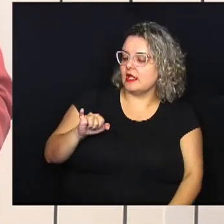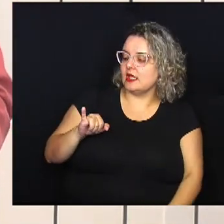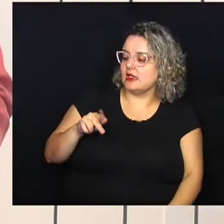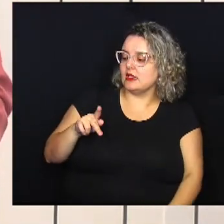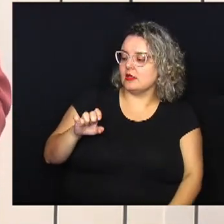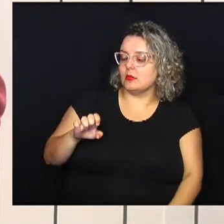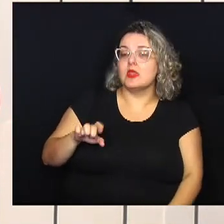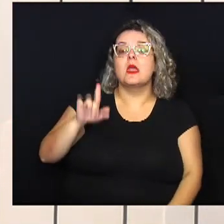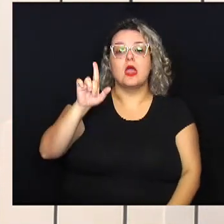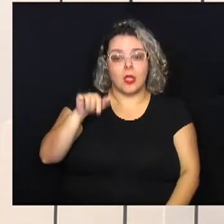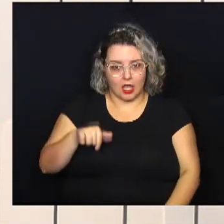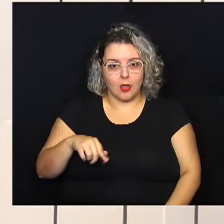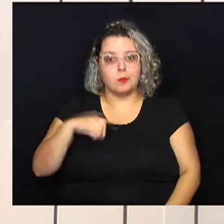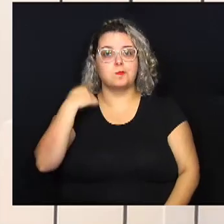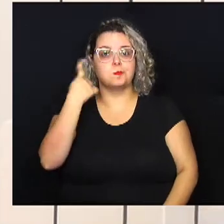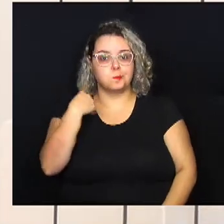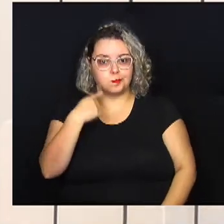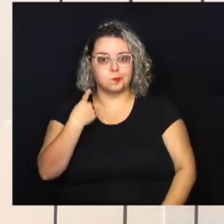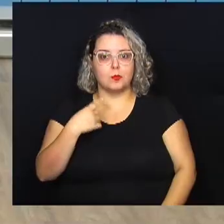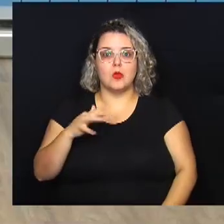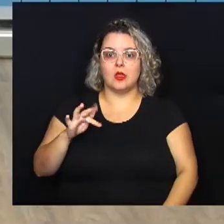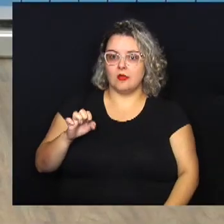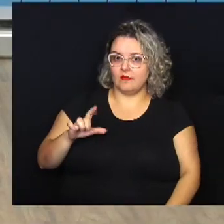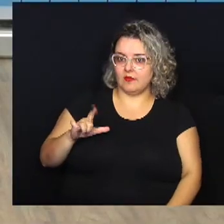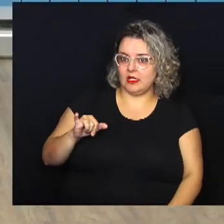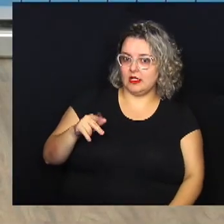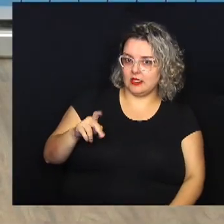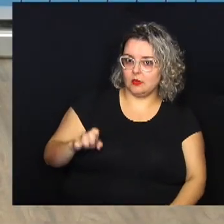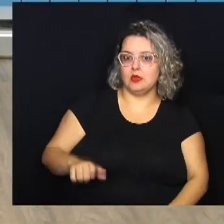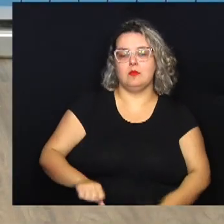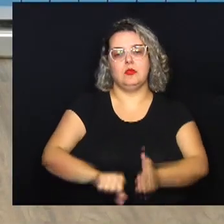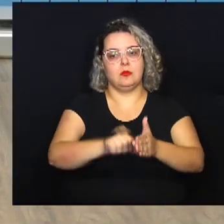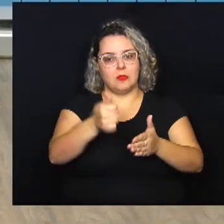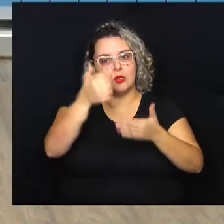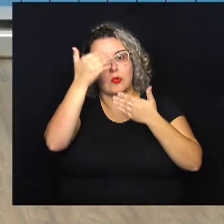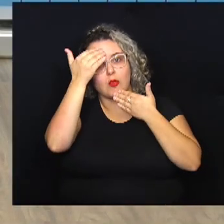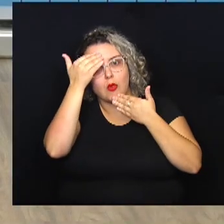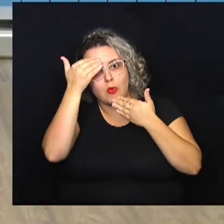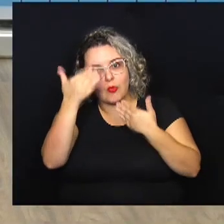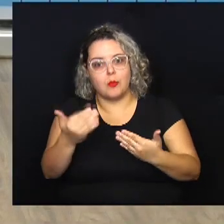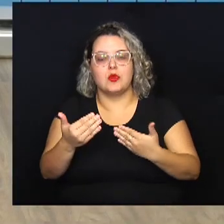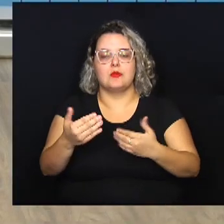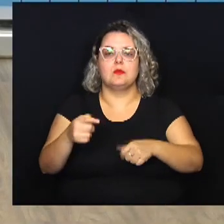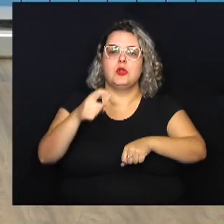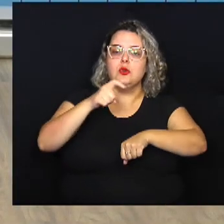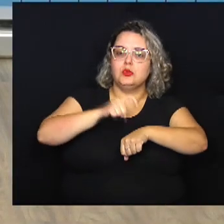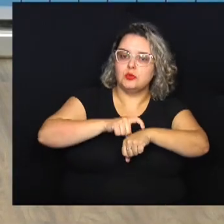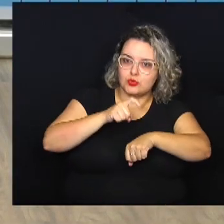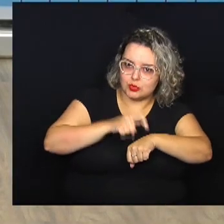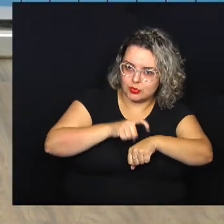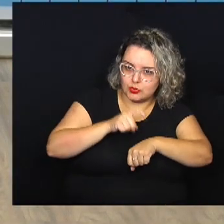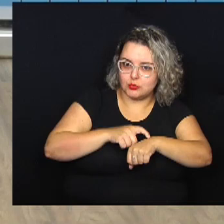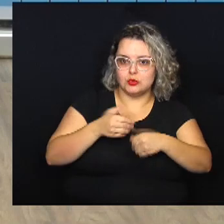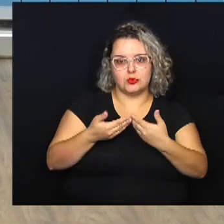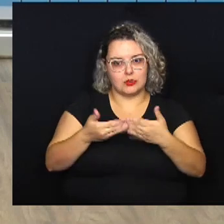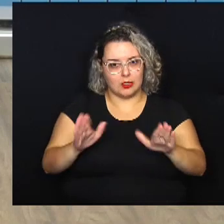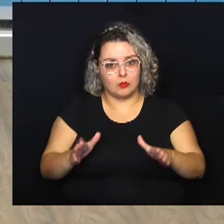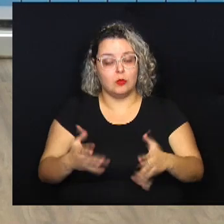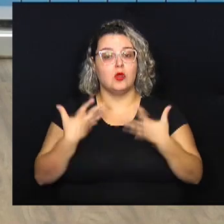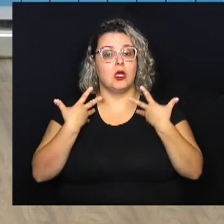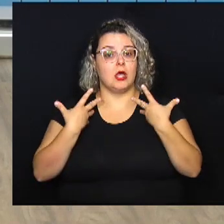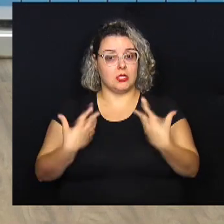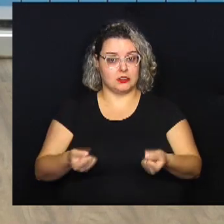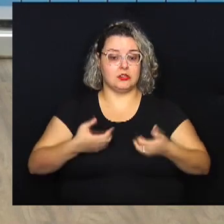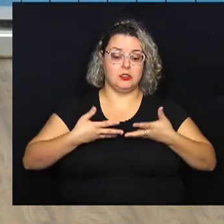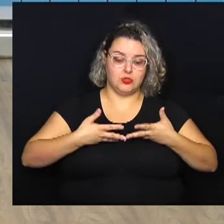Cardoso, ele que é advogado. Felipe, primeiramente, muito obrigado pela disponibilidade do seu tempo, por ter aceito o